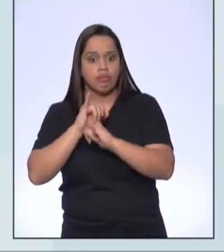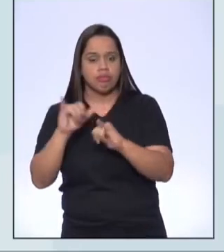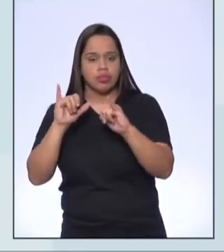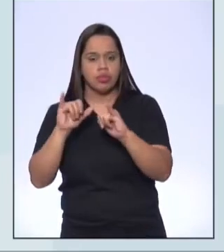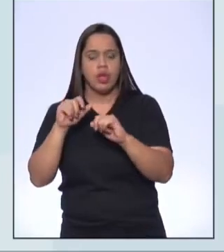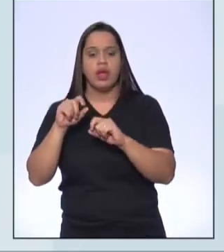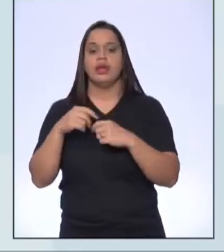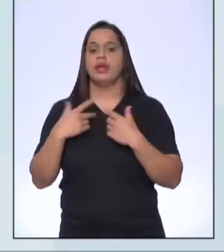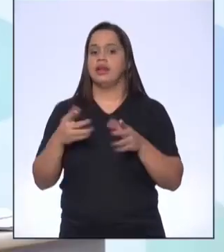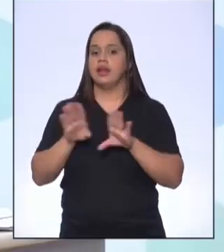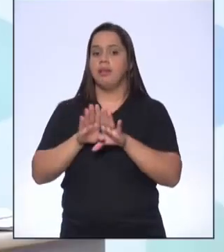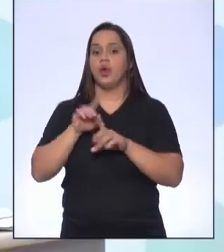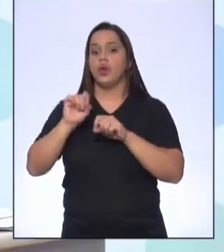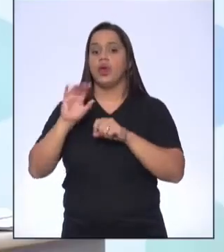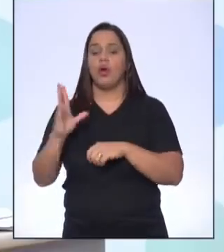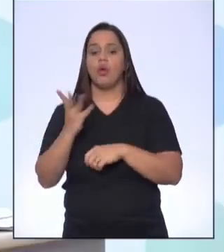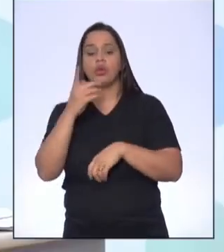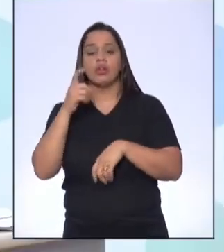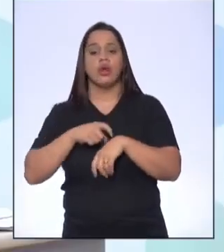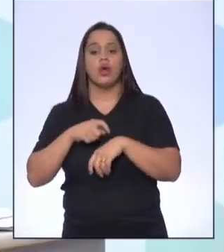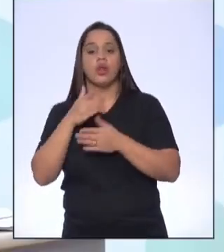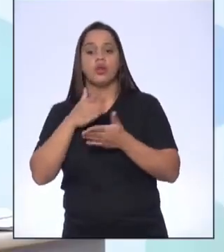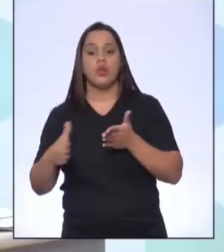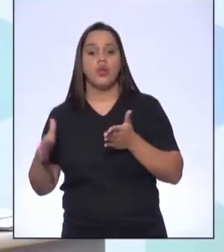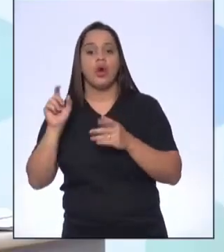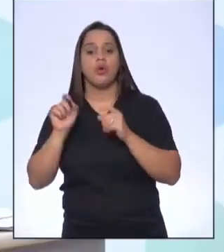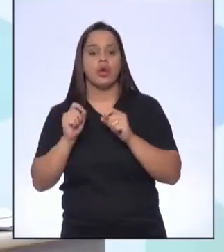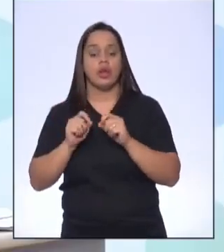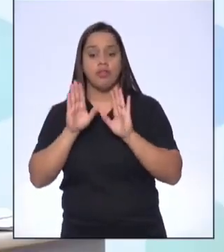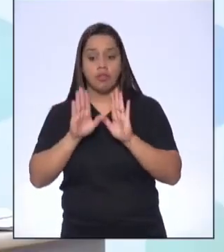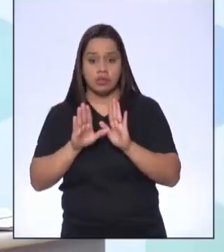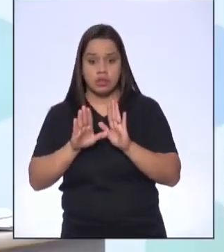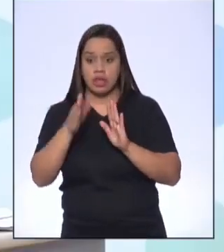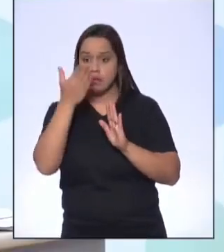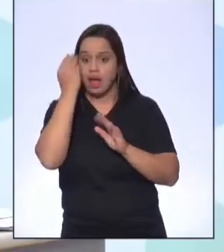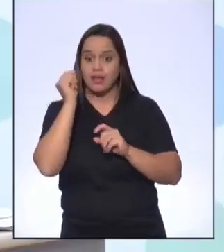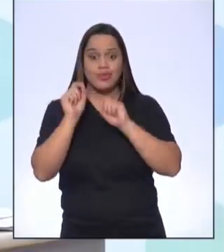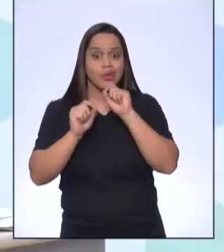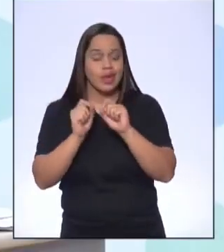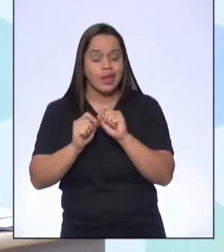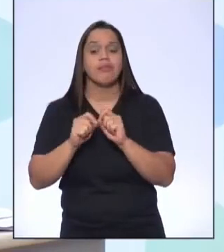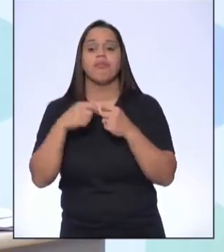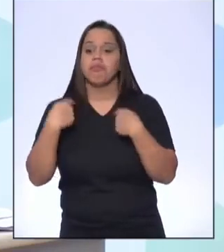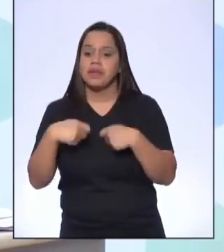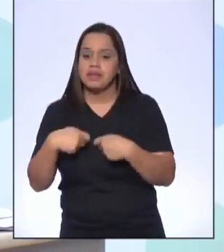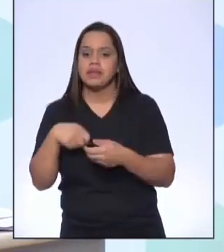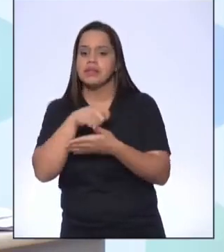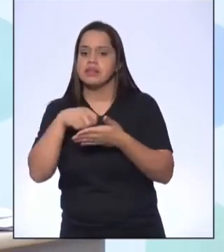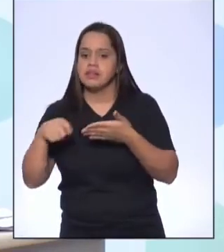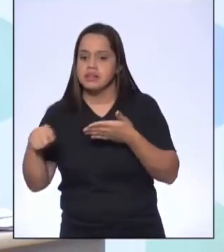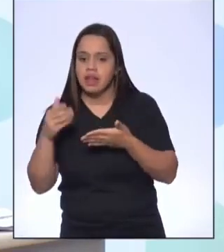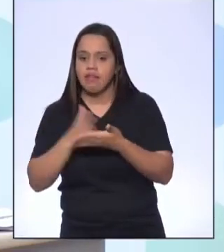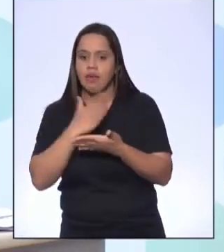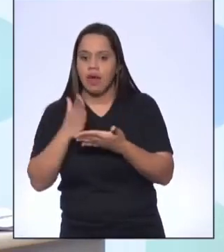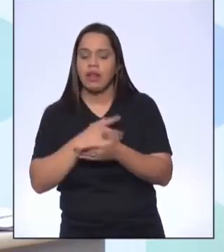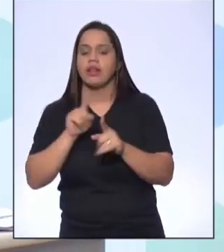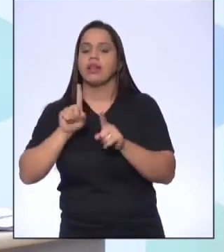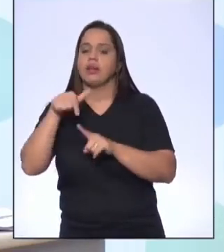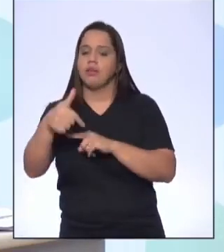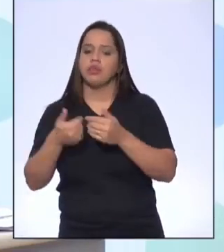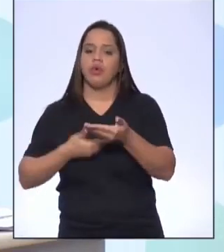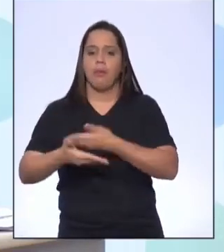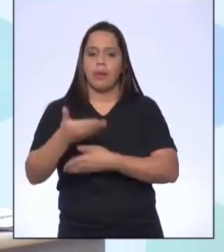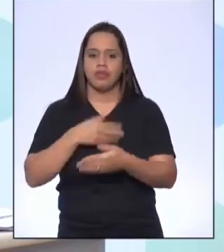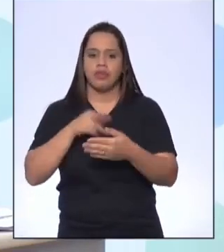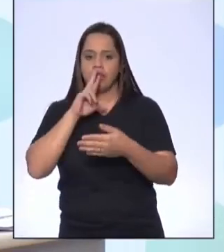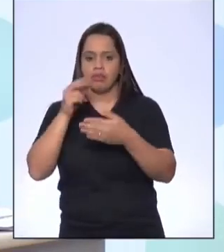se esqueça, querido aluno, de você colocar as respostas todas no seu caderno, organizar o seu estudo, né? E compartilhar com a gente a resposta